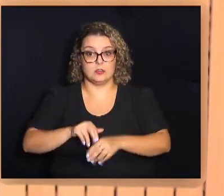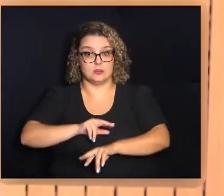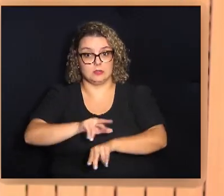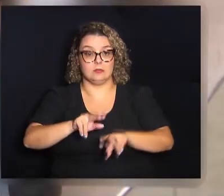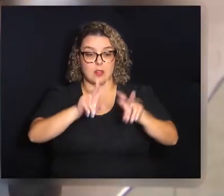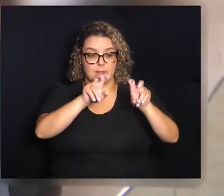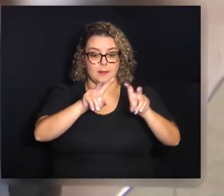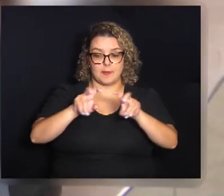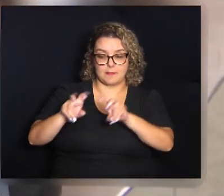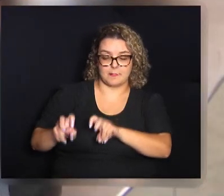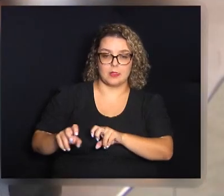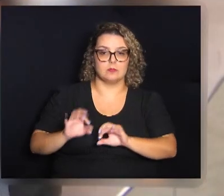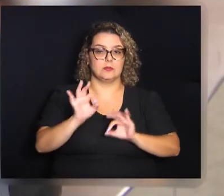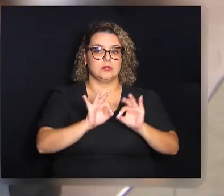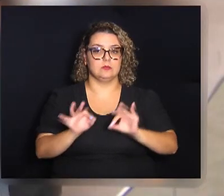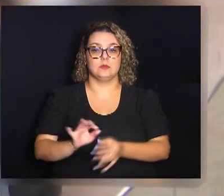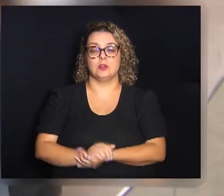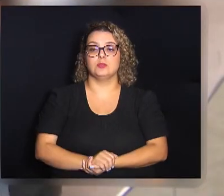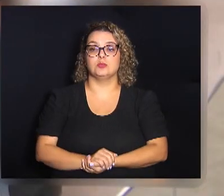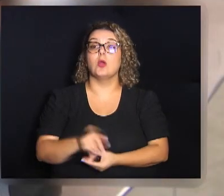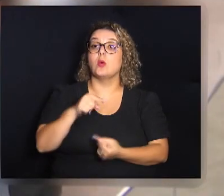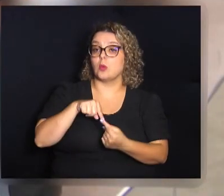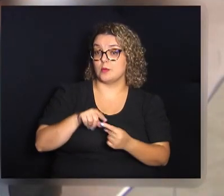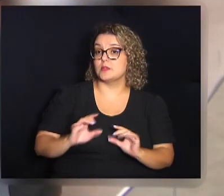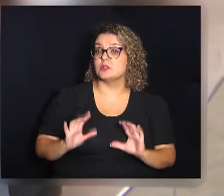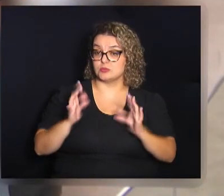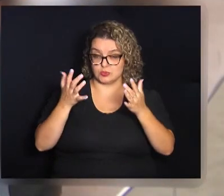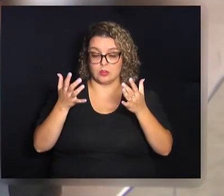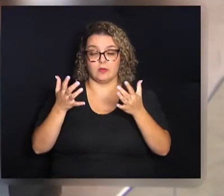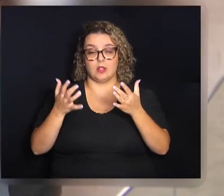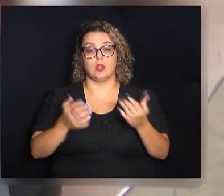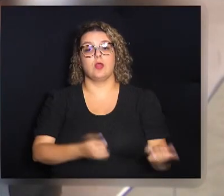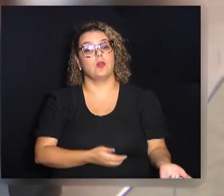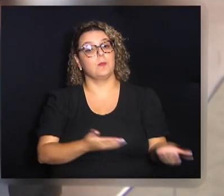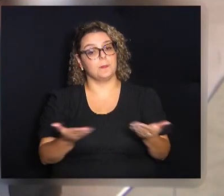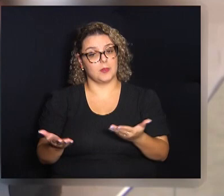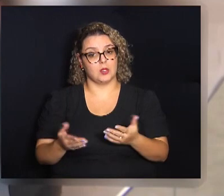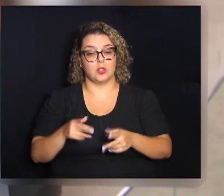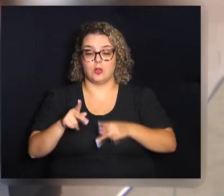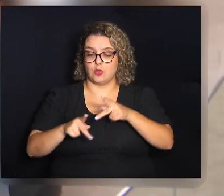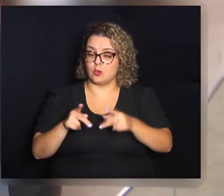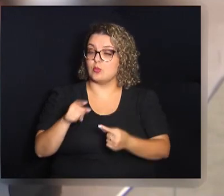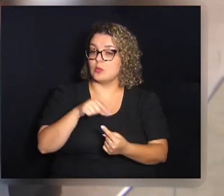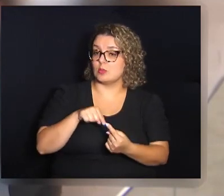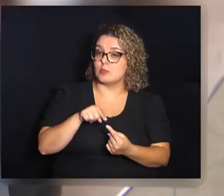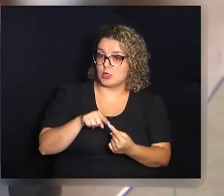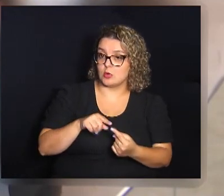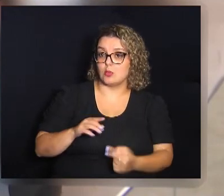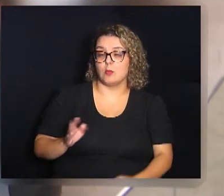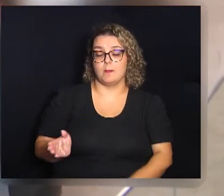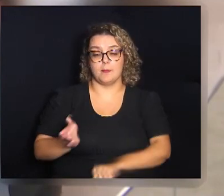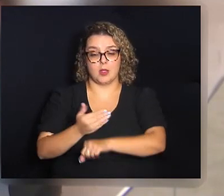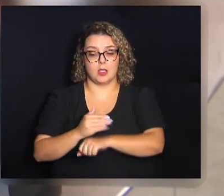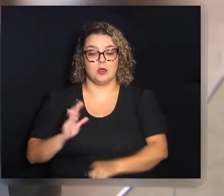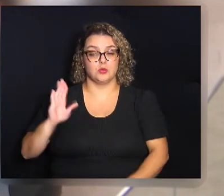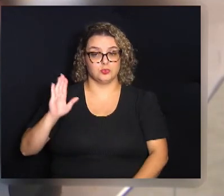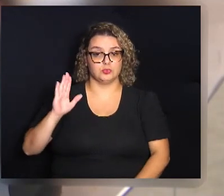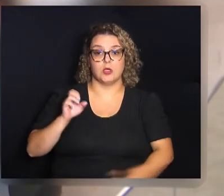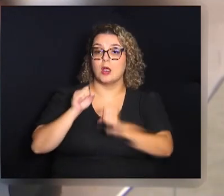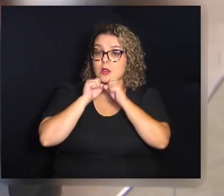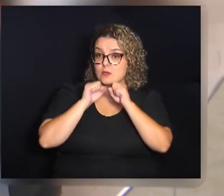já planejadas. O objetivo do evento foi apresentar ao público-alvo, como pré-candidatos,